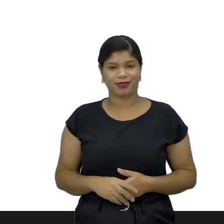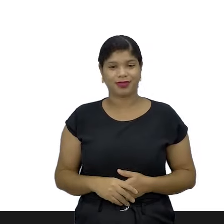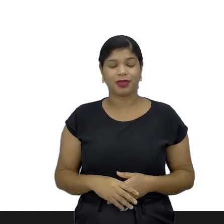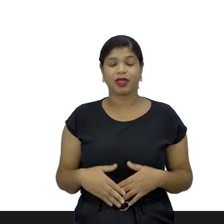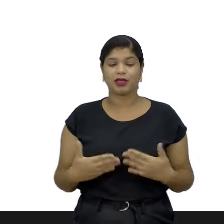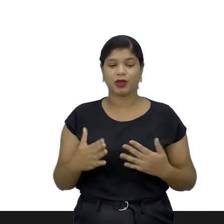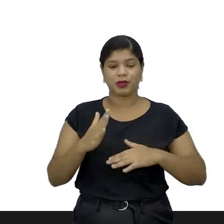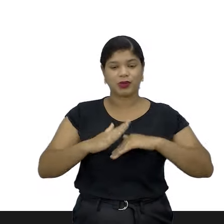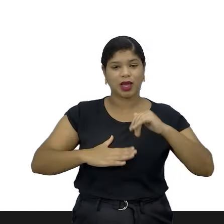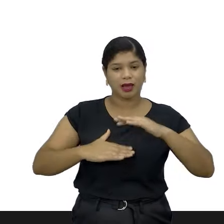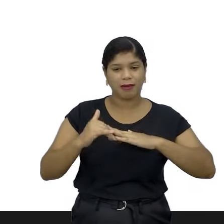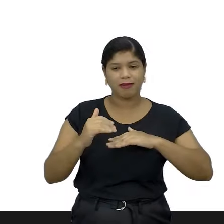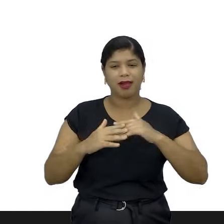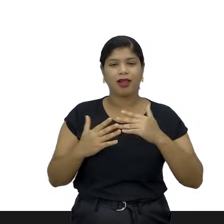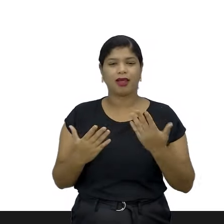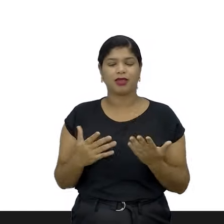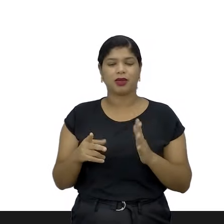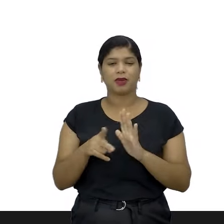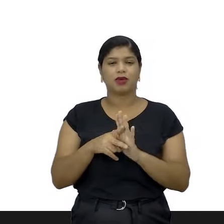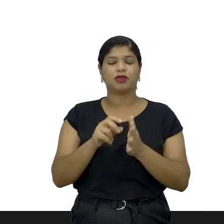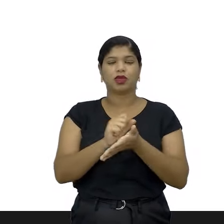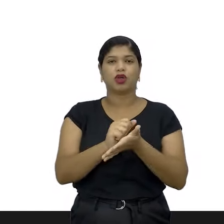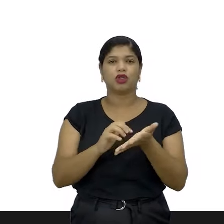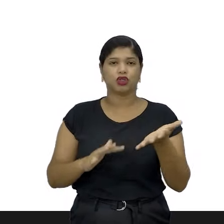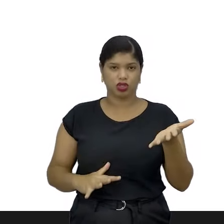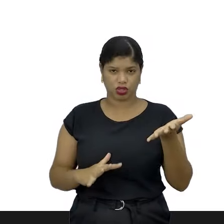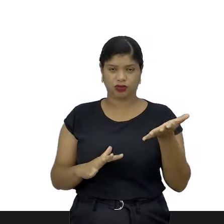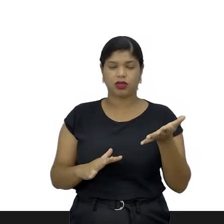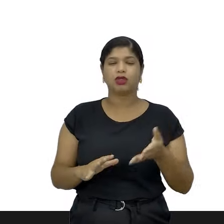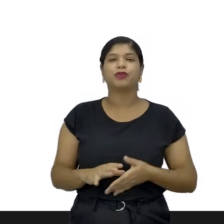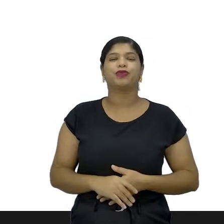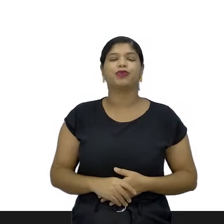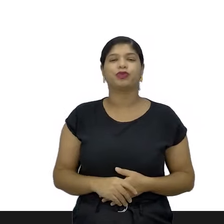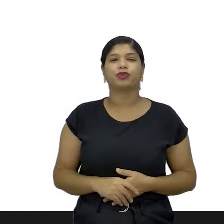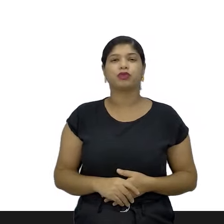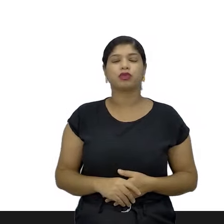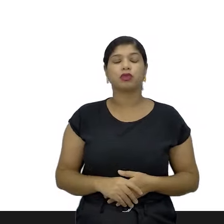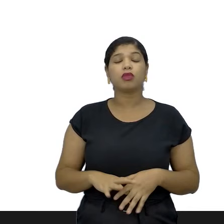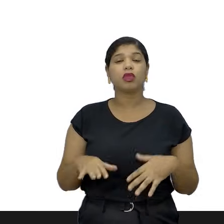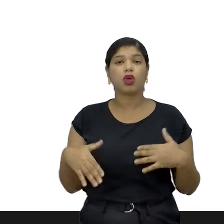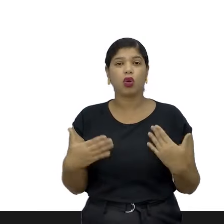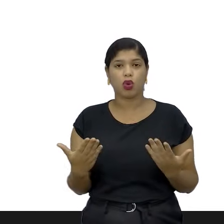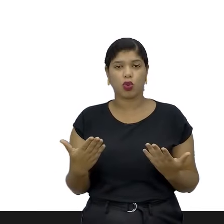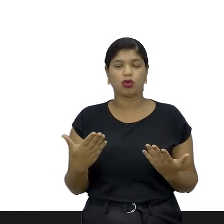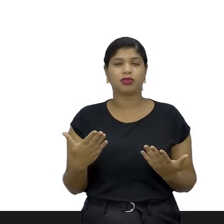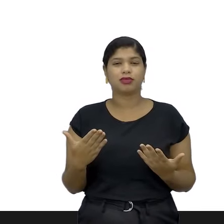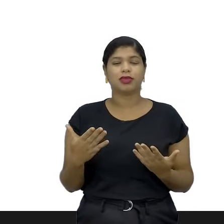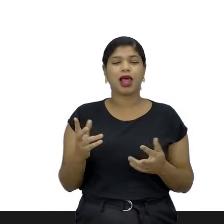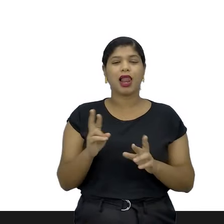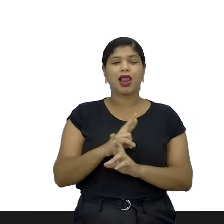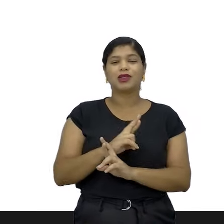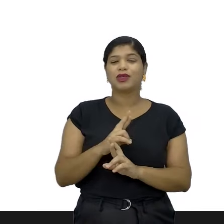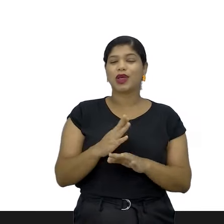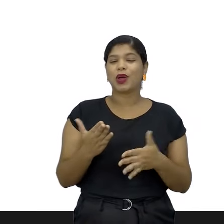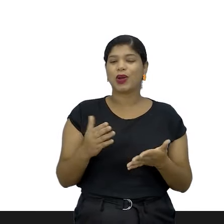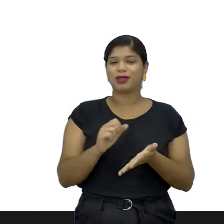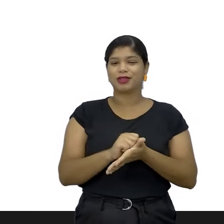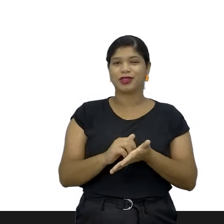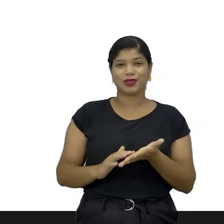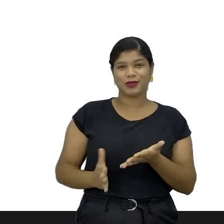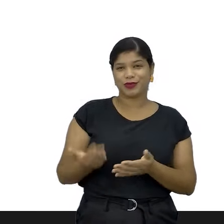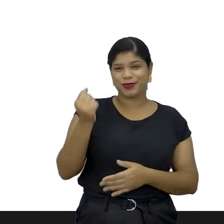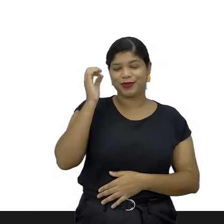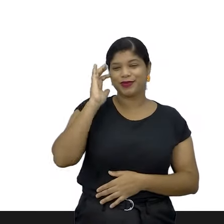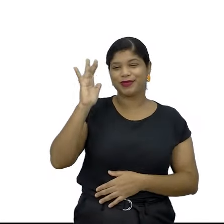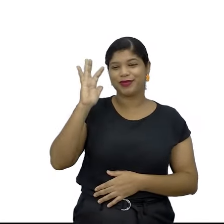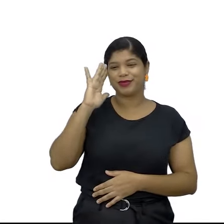de habilidades dentro dessa atividade, né, quais são as habilidades que estão em jogo nessa atividade? Vamos pensar